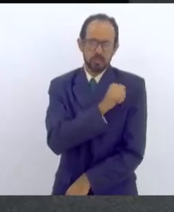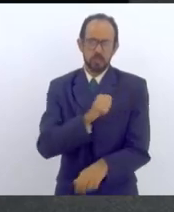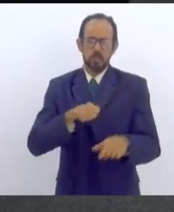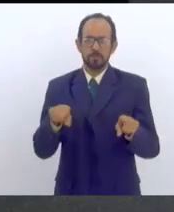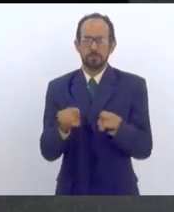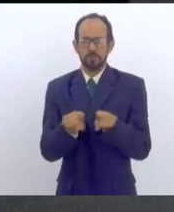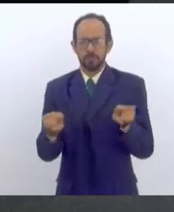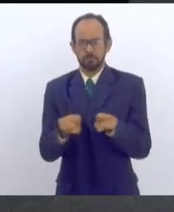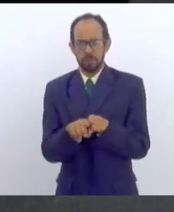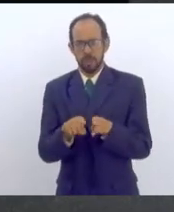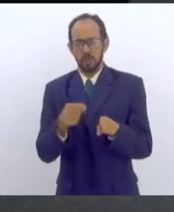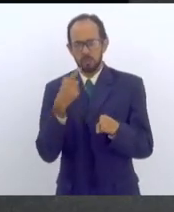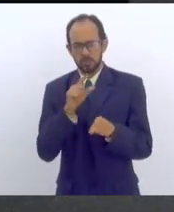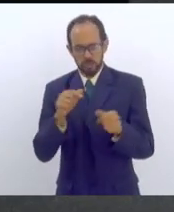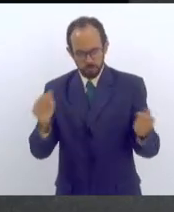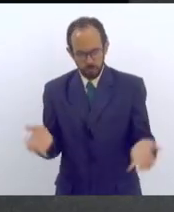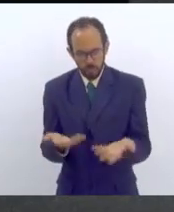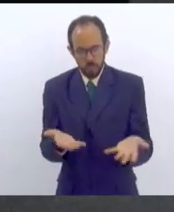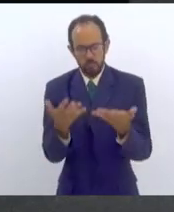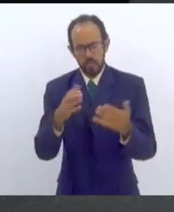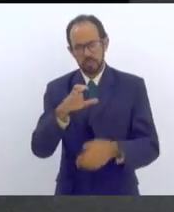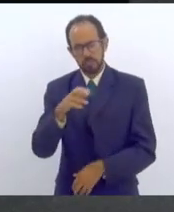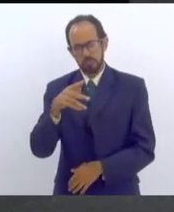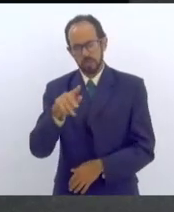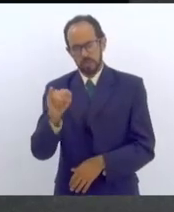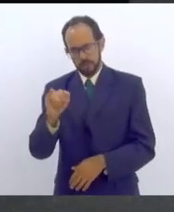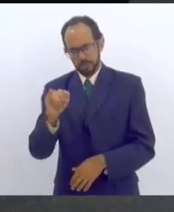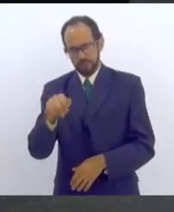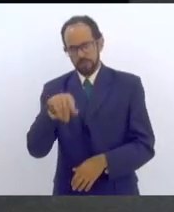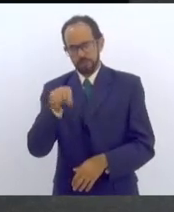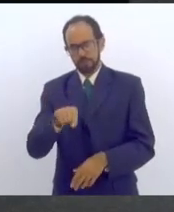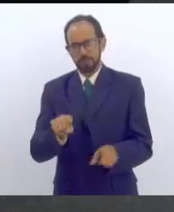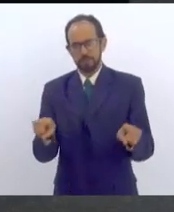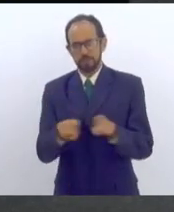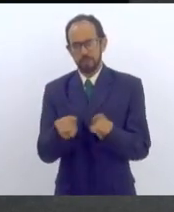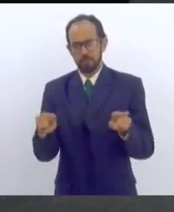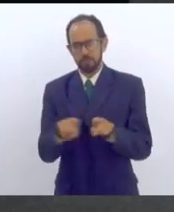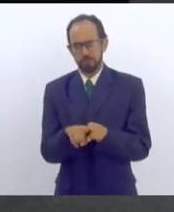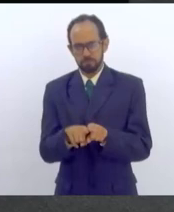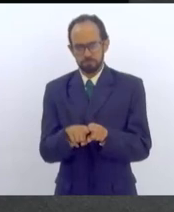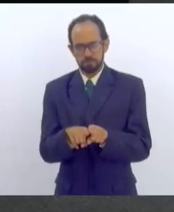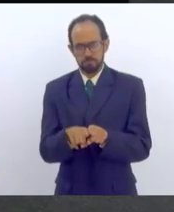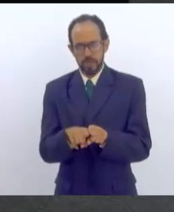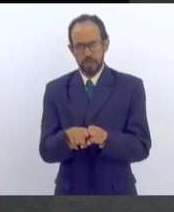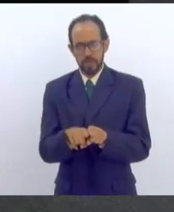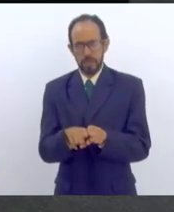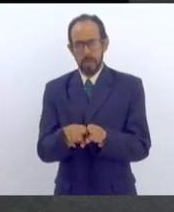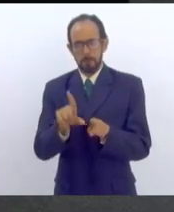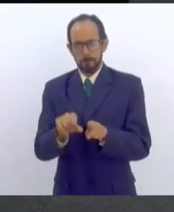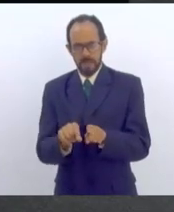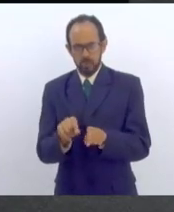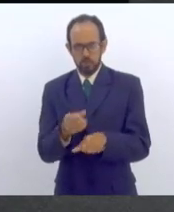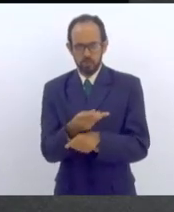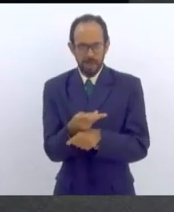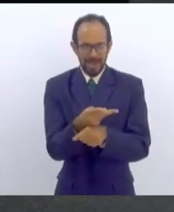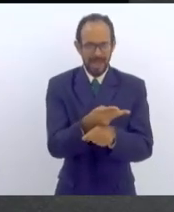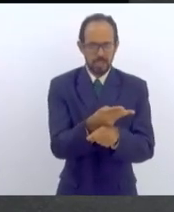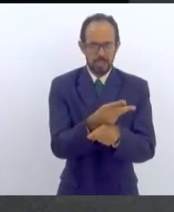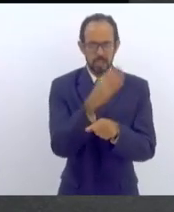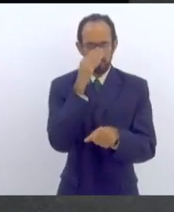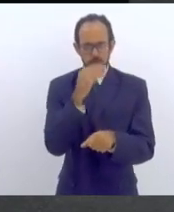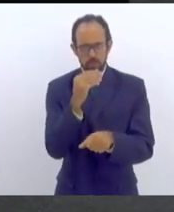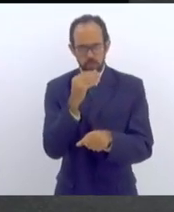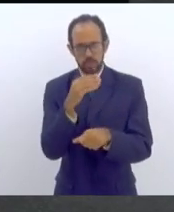também podendo promover essa CPI. É menos, senhor presidente, uma caça às bruxas e mais a tentativa de